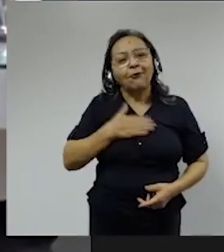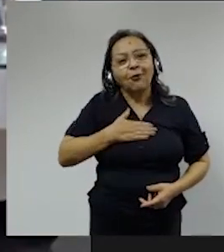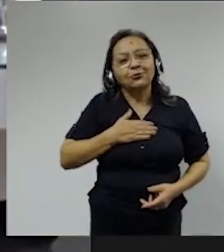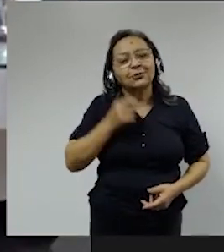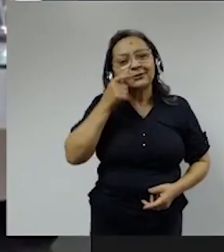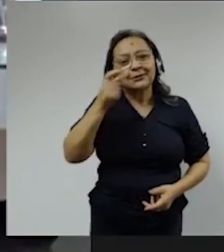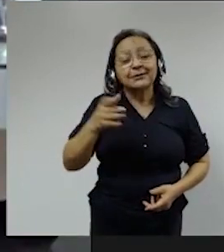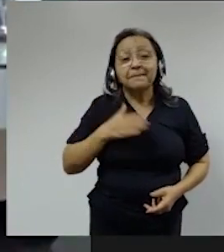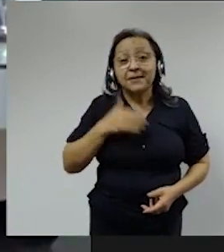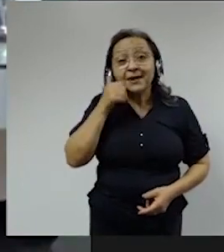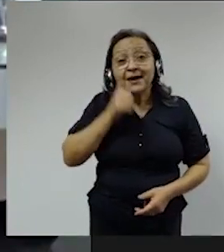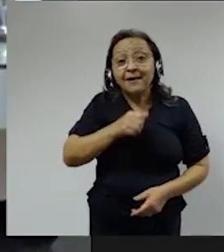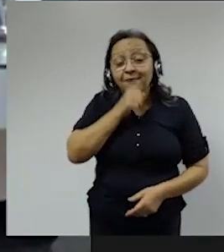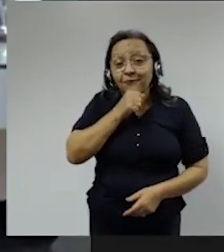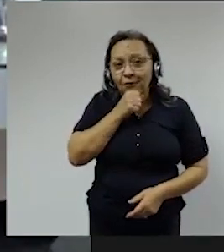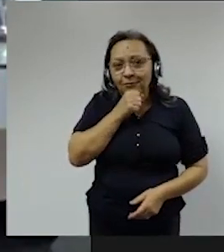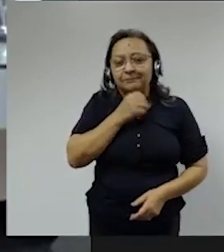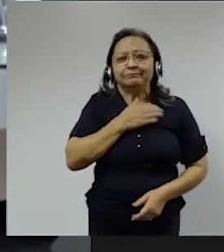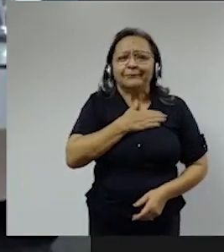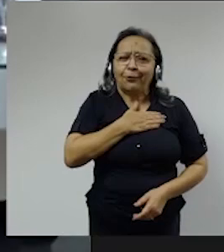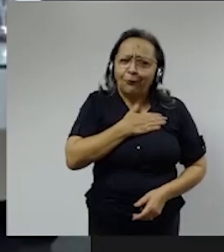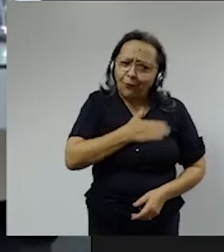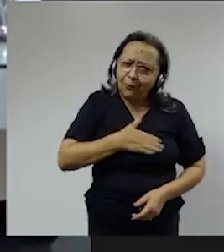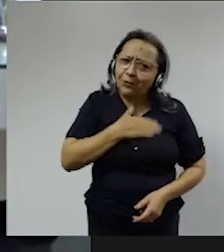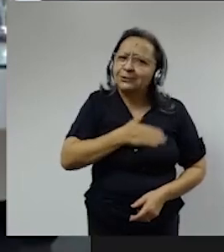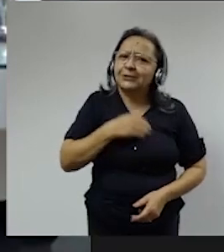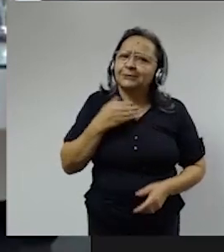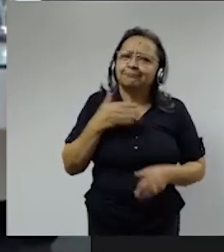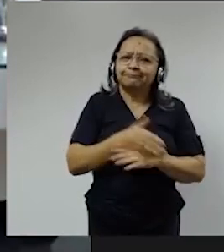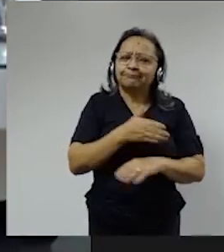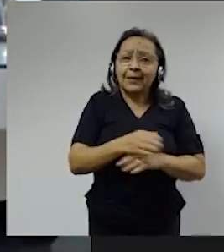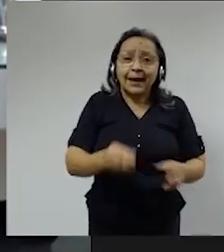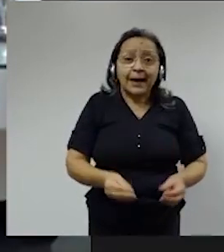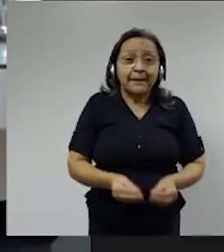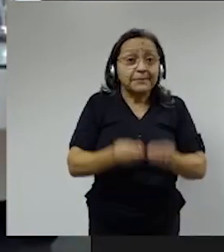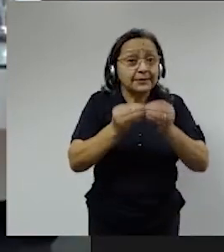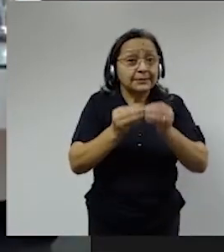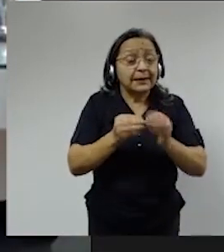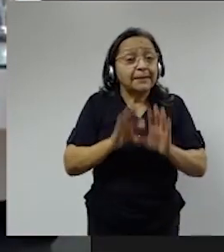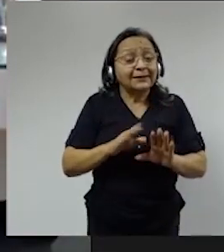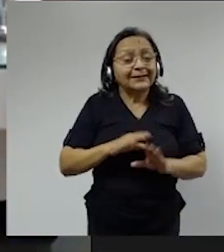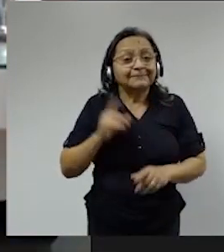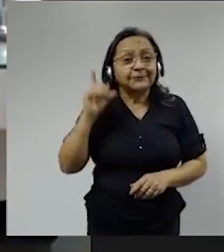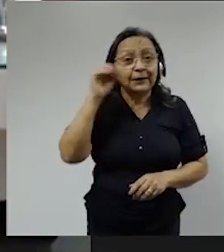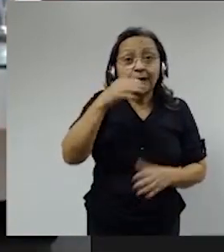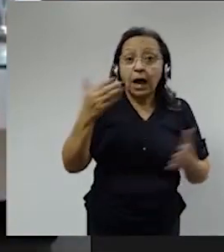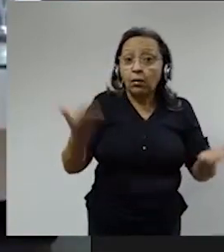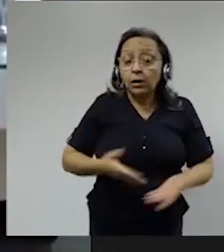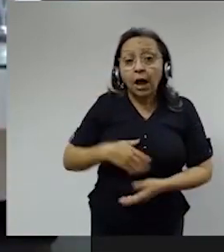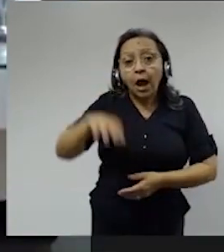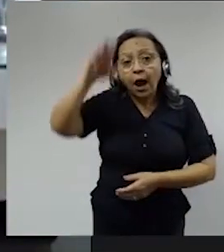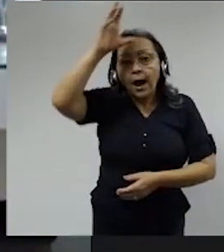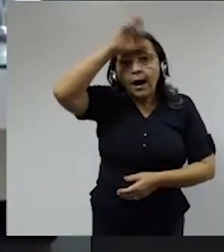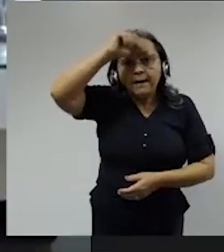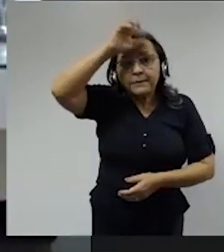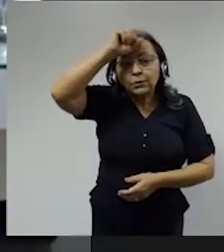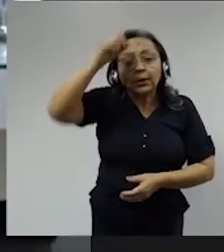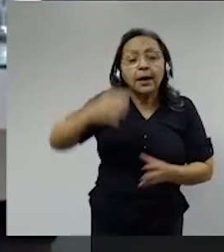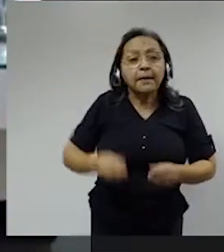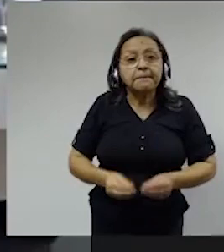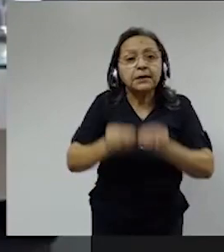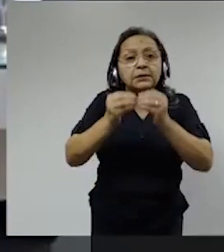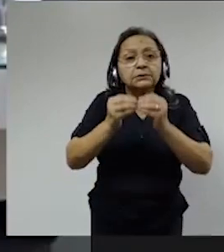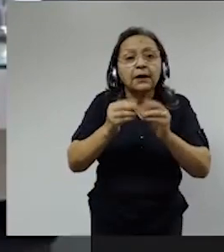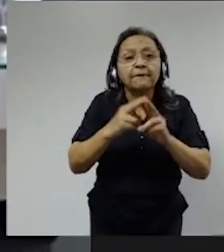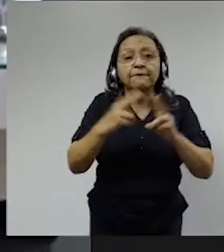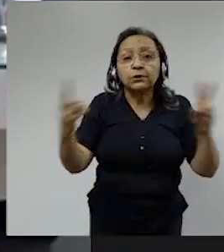minha avó, ela gosta de ir à missa, mas ela tem dificuldade de ir à missa. E agora ela aprendeu a assistir à missa virtualmente. Será que a minha